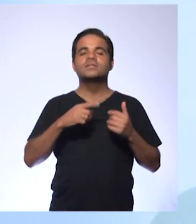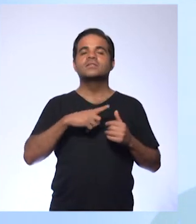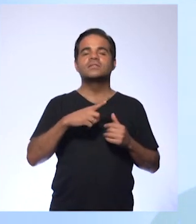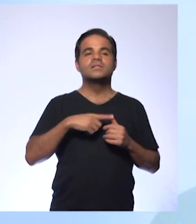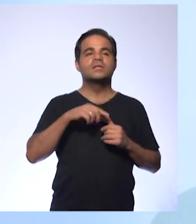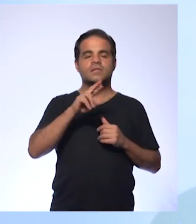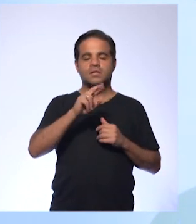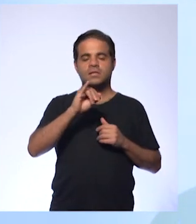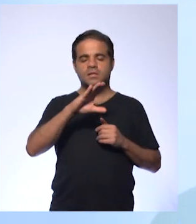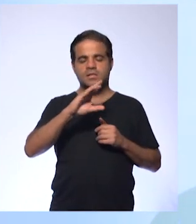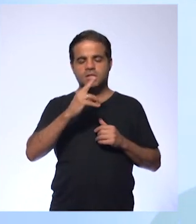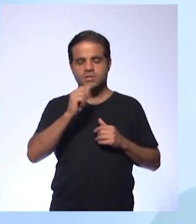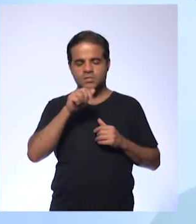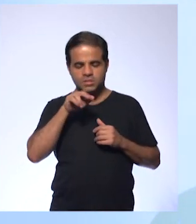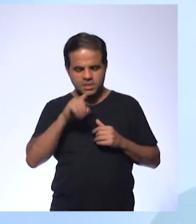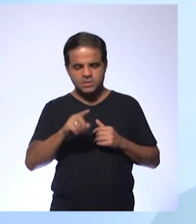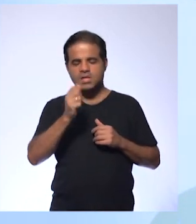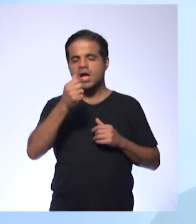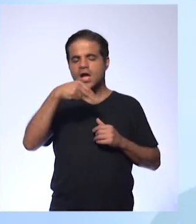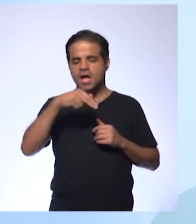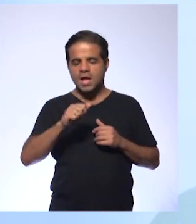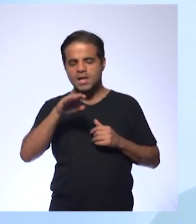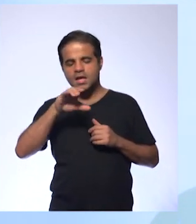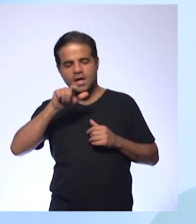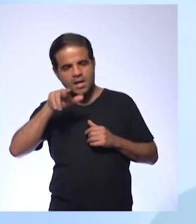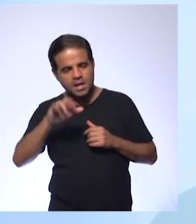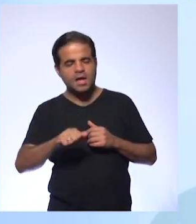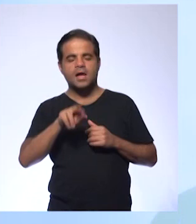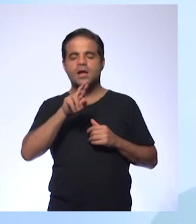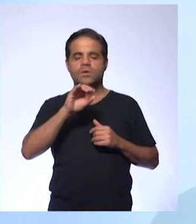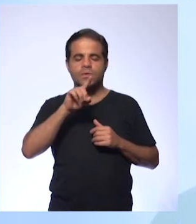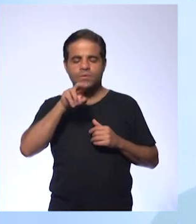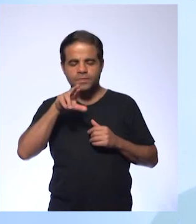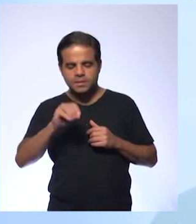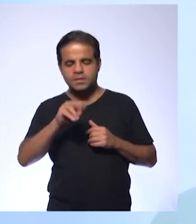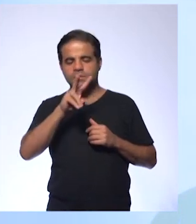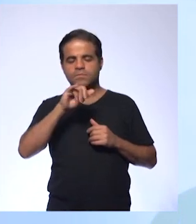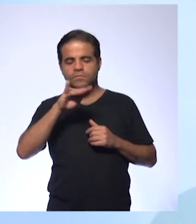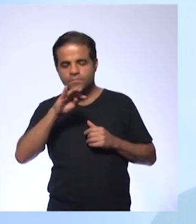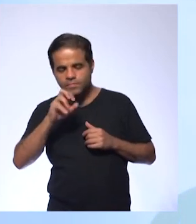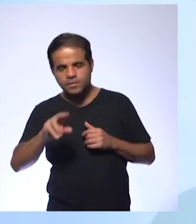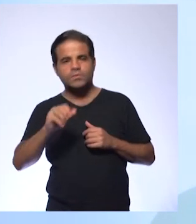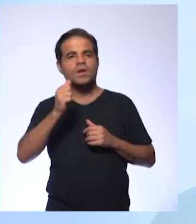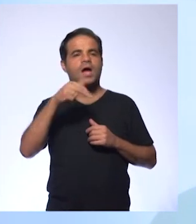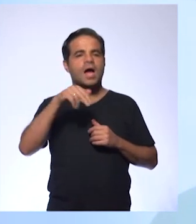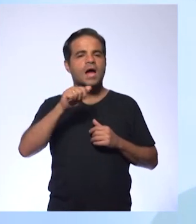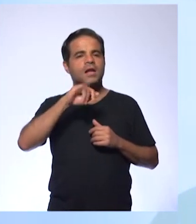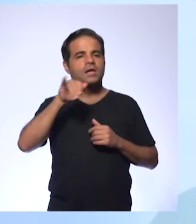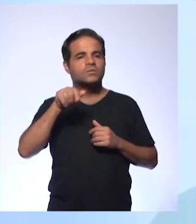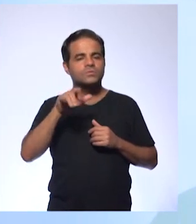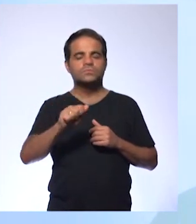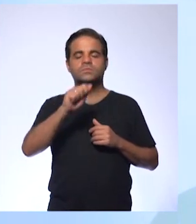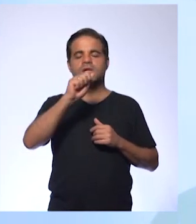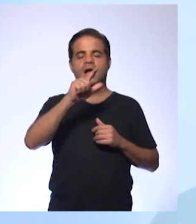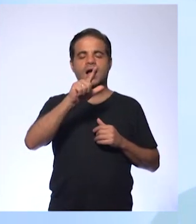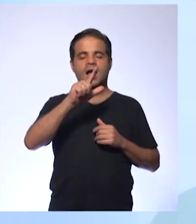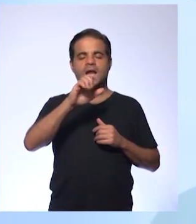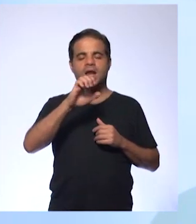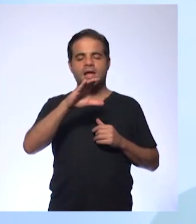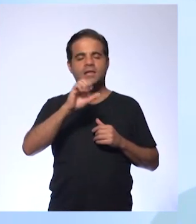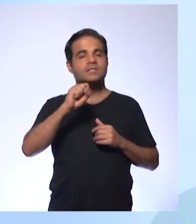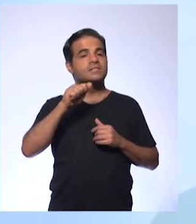aqui o Richard, a Ana Clara, o Rodrigo, o Vitor, a Ana Júlia, o Alexander,